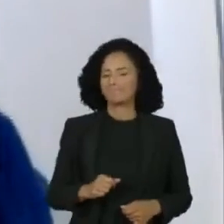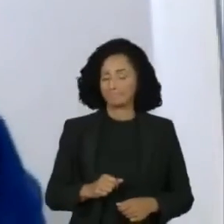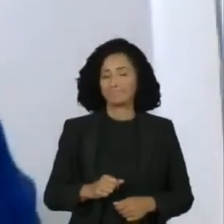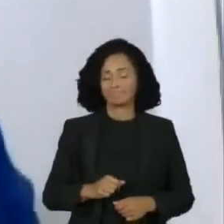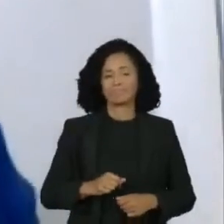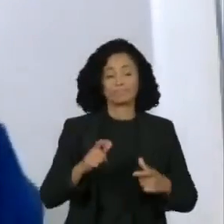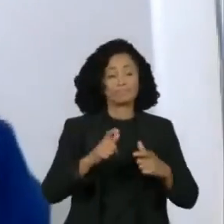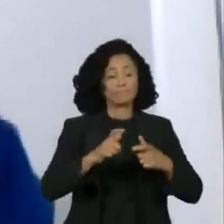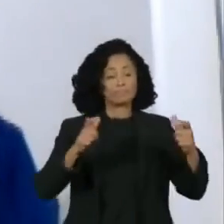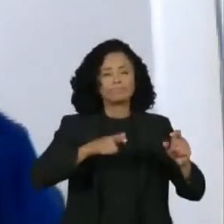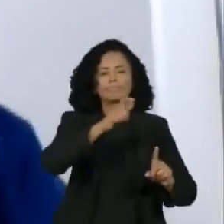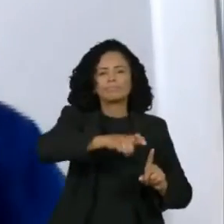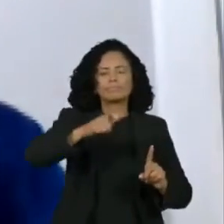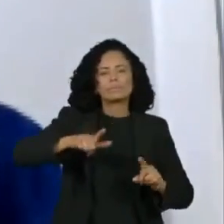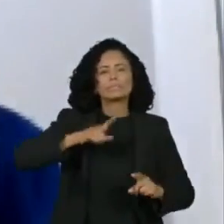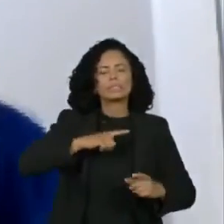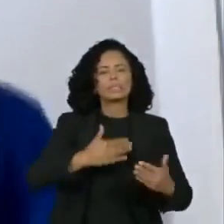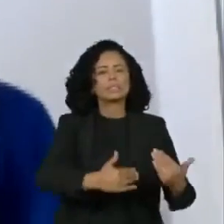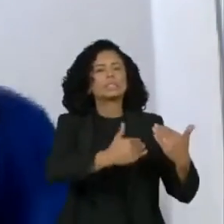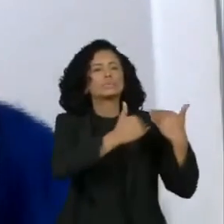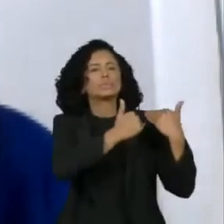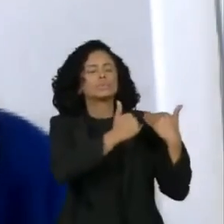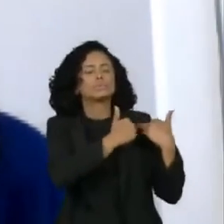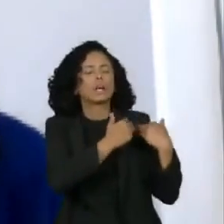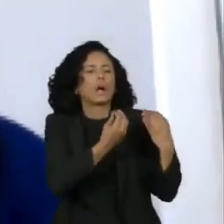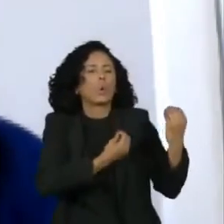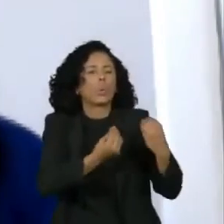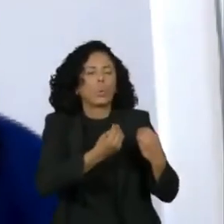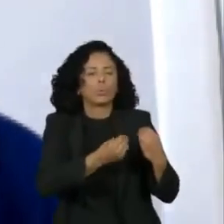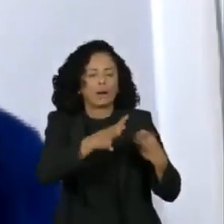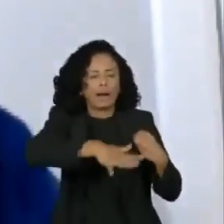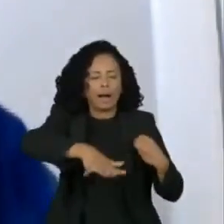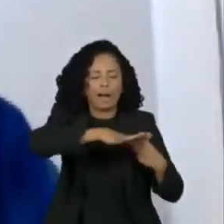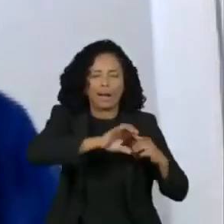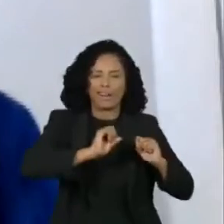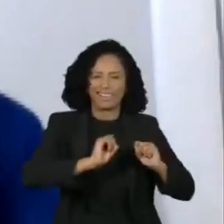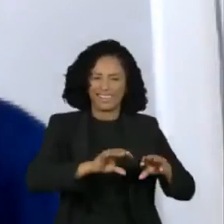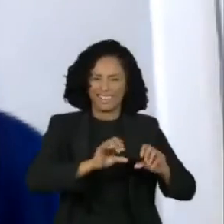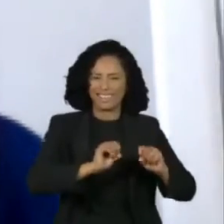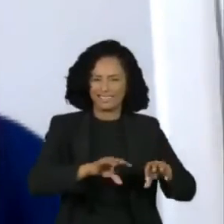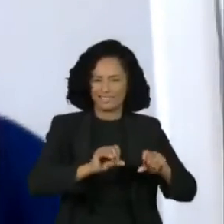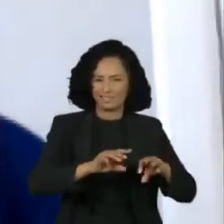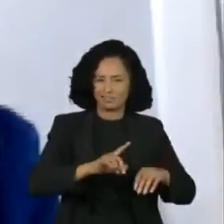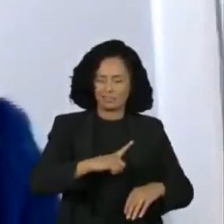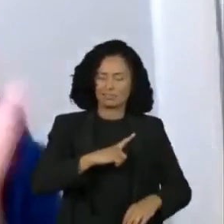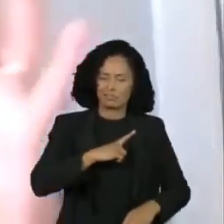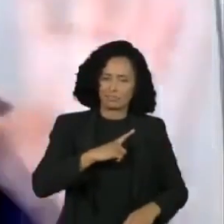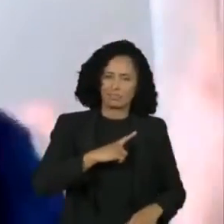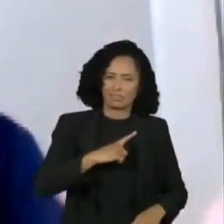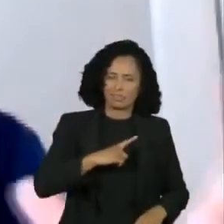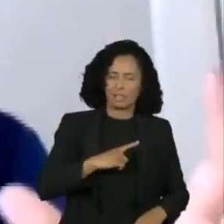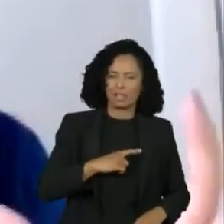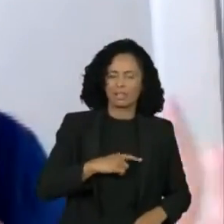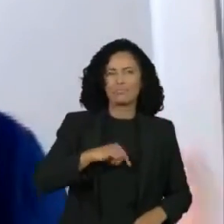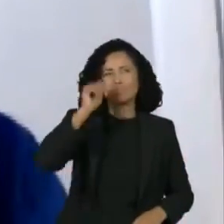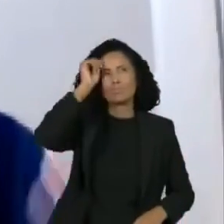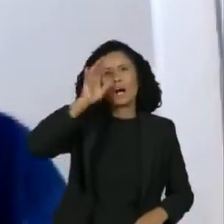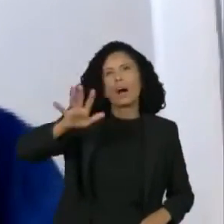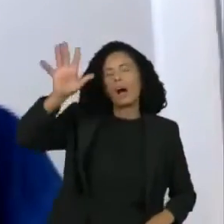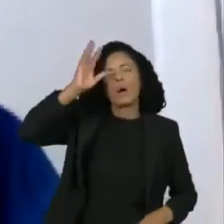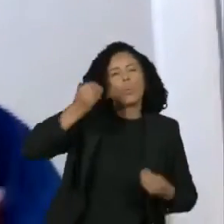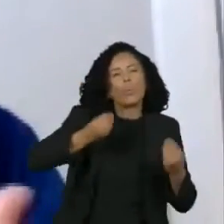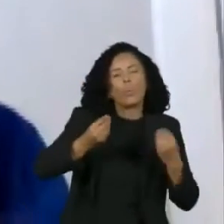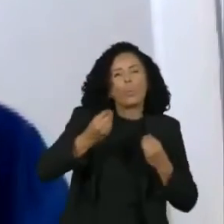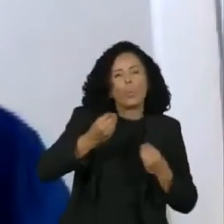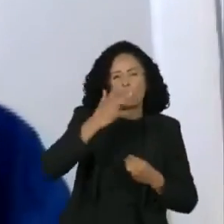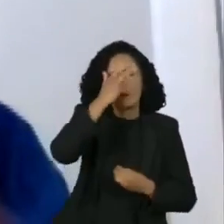senso de responsabilidade no aspecto educacional, muitas vezes, nesses cuidados práticos. Fica no imaginário popular de